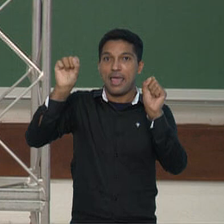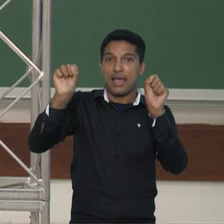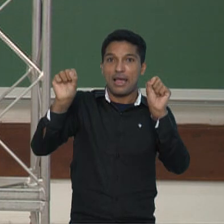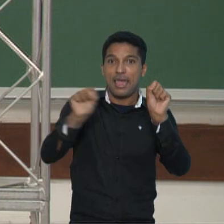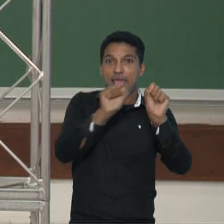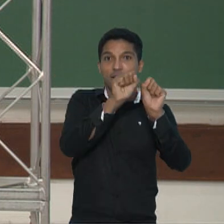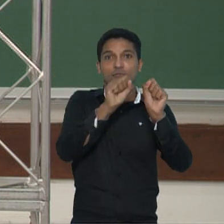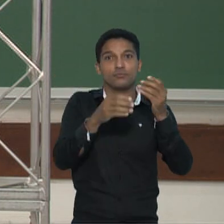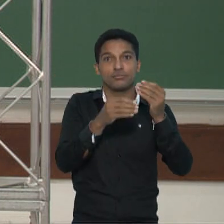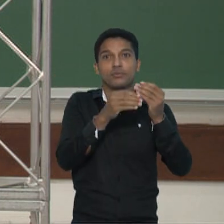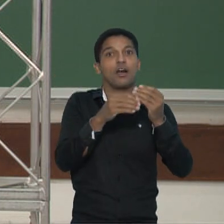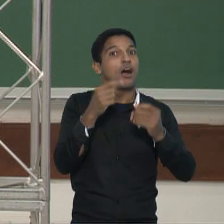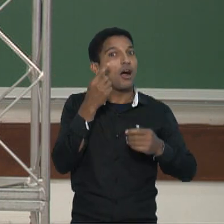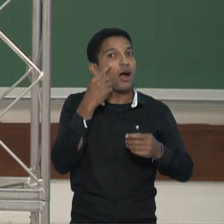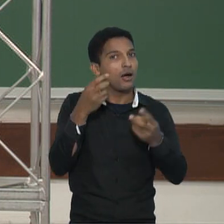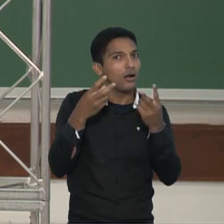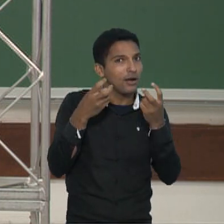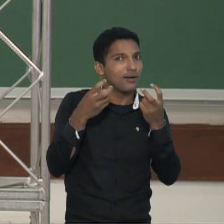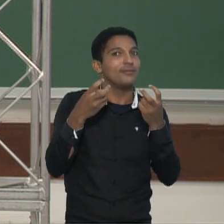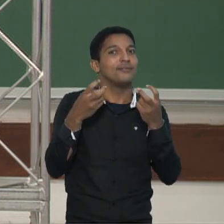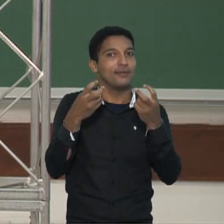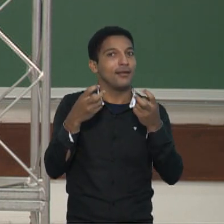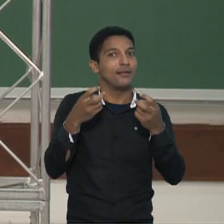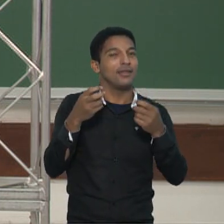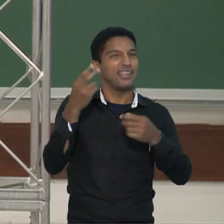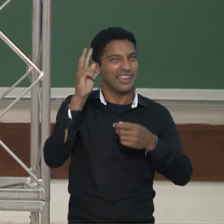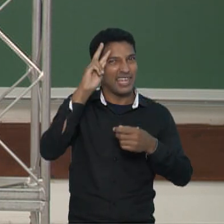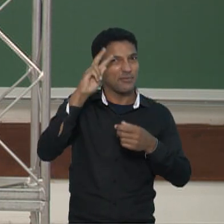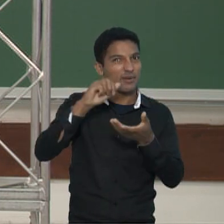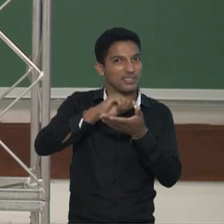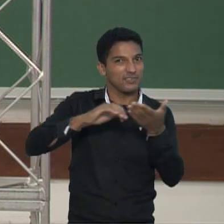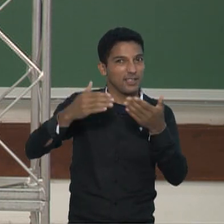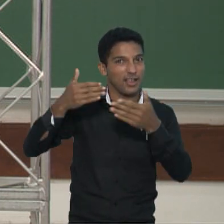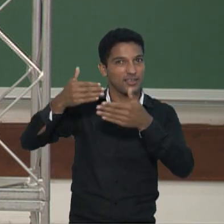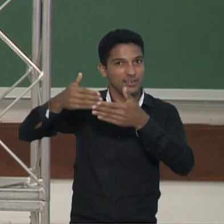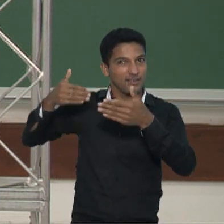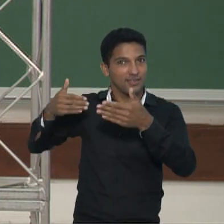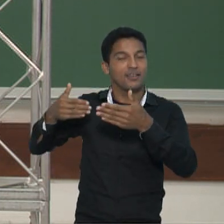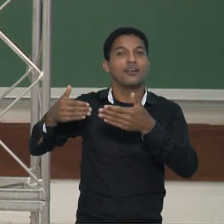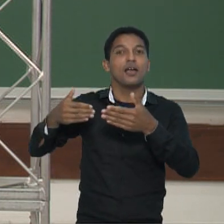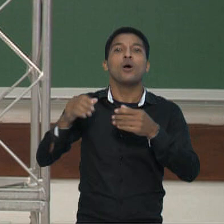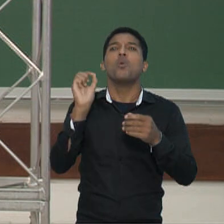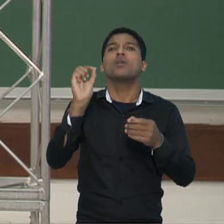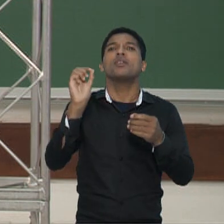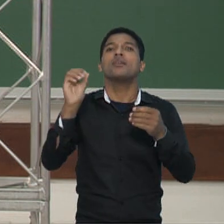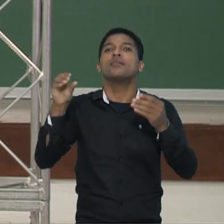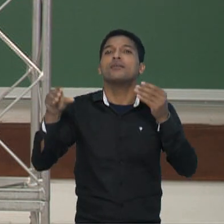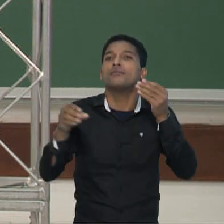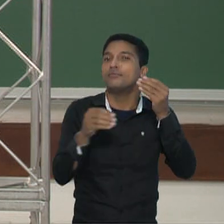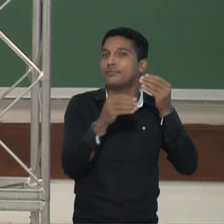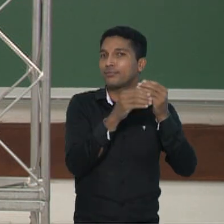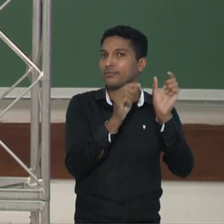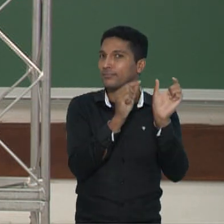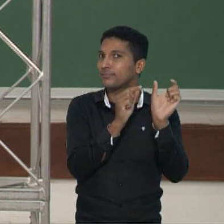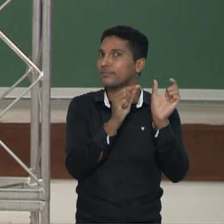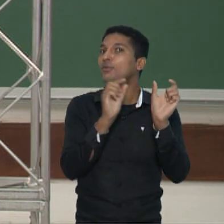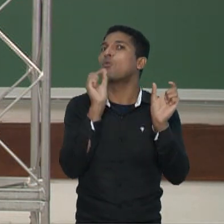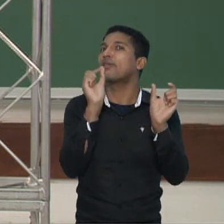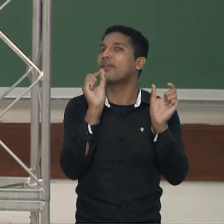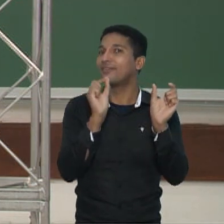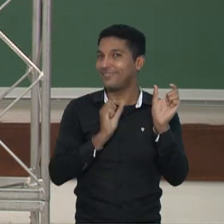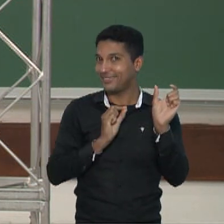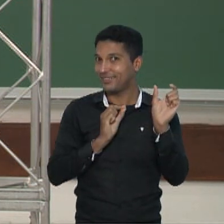escritas e coloquem elas no plural, como no slide anterior. O que a gente vai acrescentar no finalzinho dessas palavras, ok?